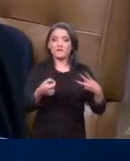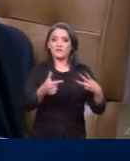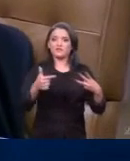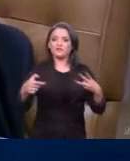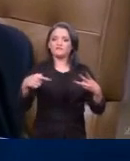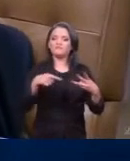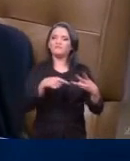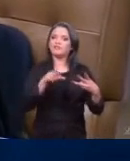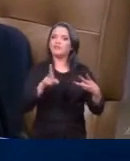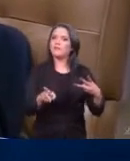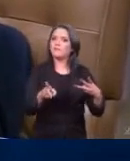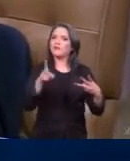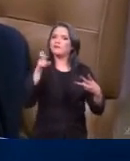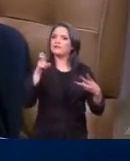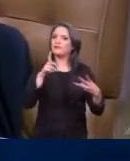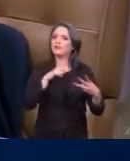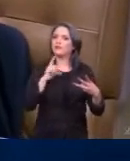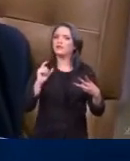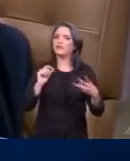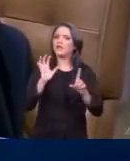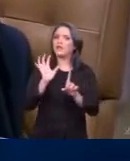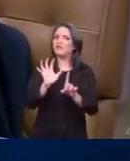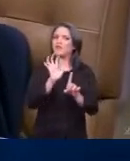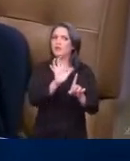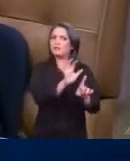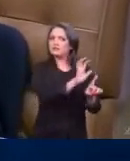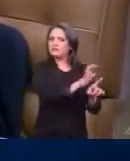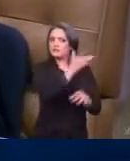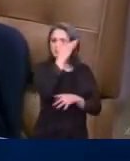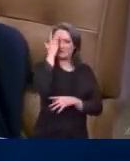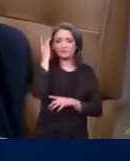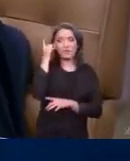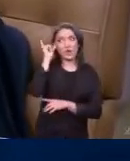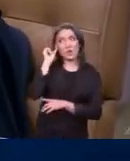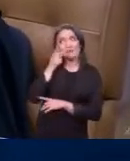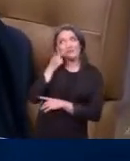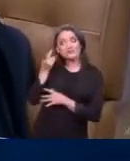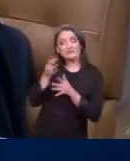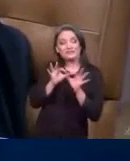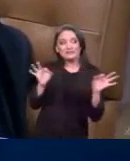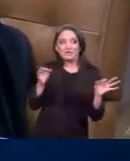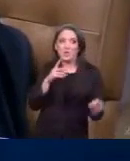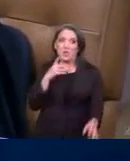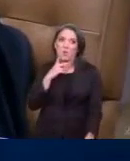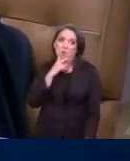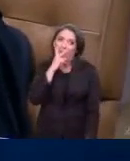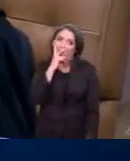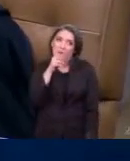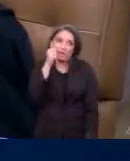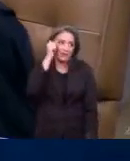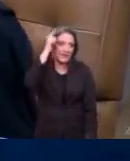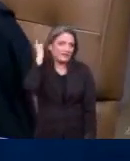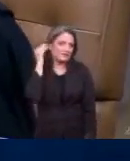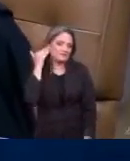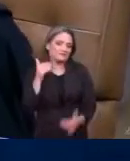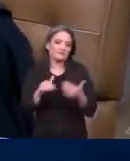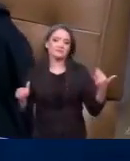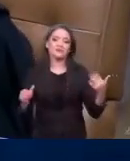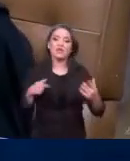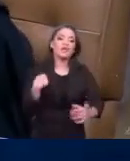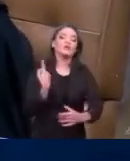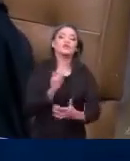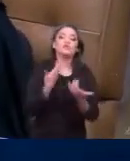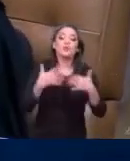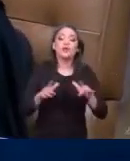interprete a Constituição, você, Forças Armadas, interprete a Constituição Federal. Então, eu acho que essa ação é justamente para esclarecer, a